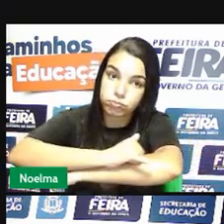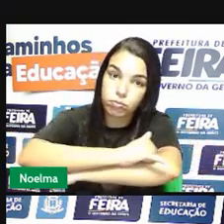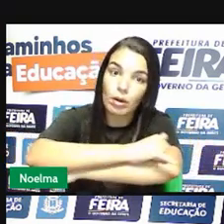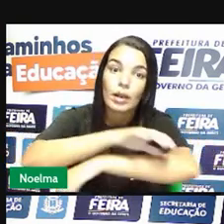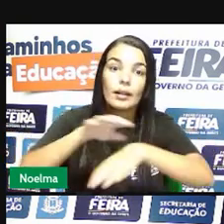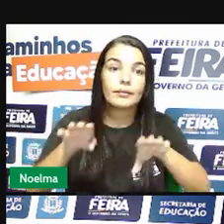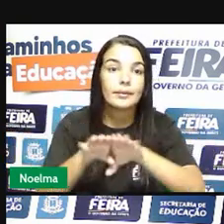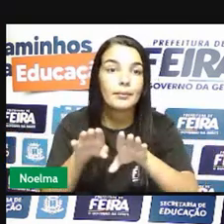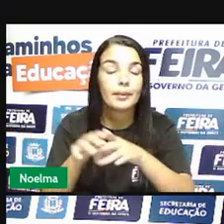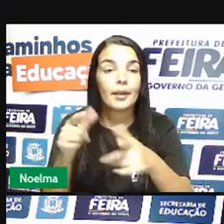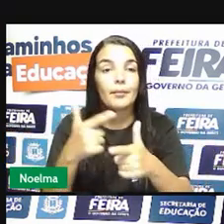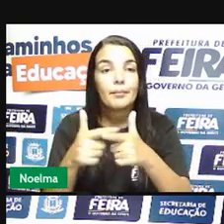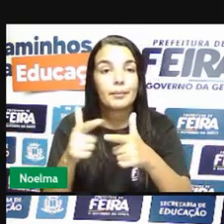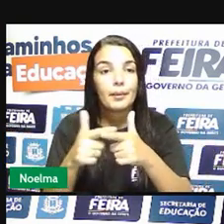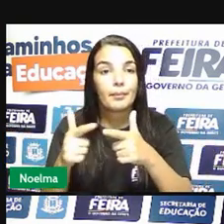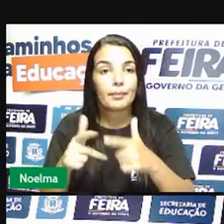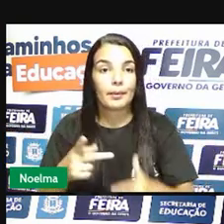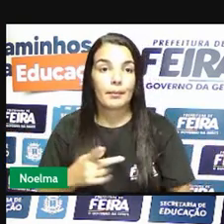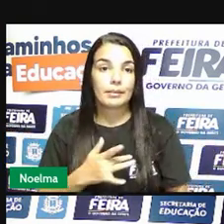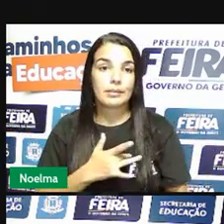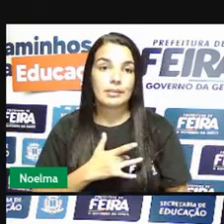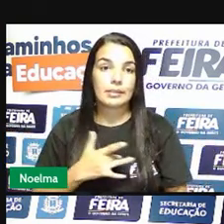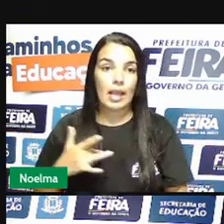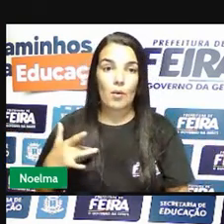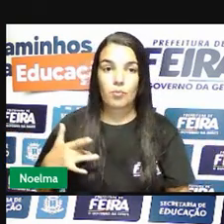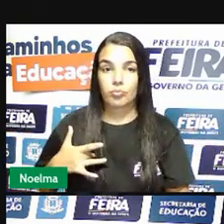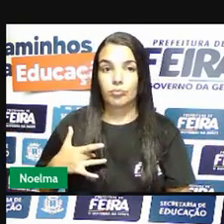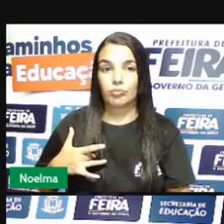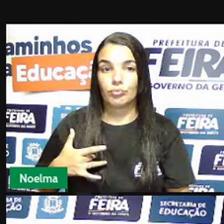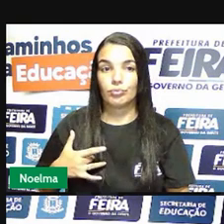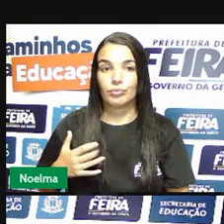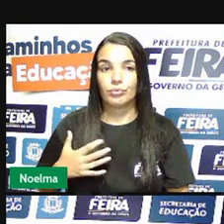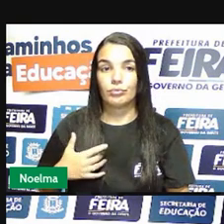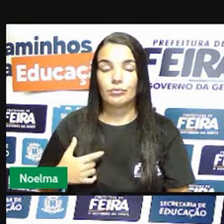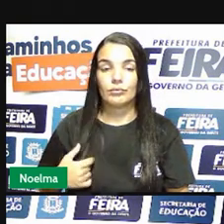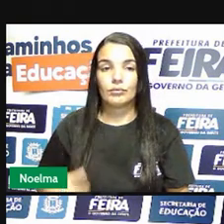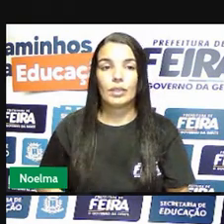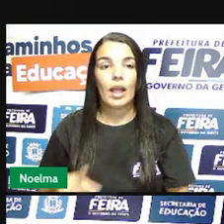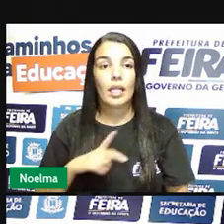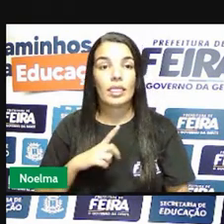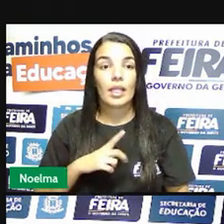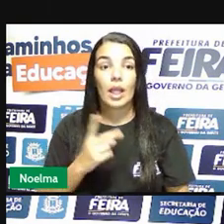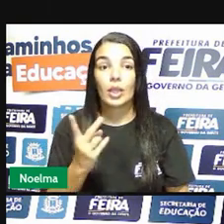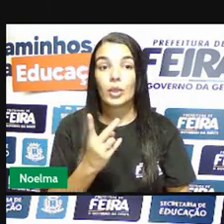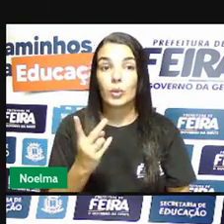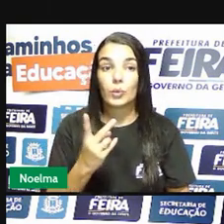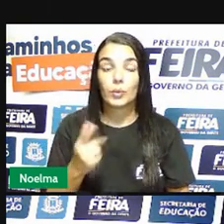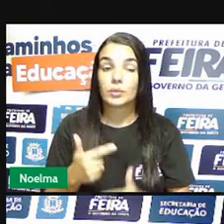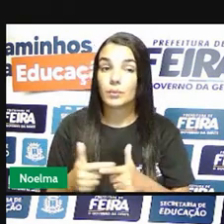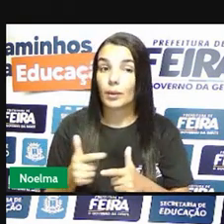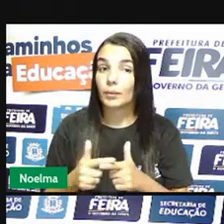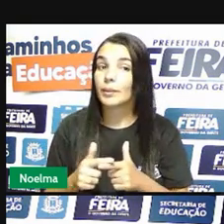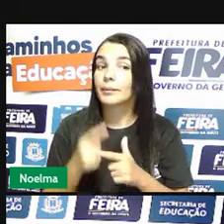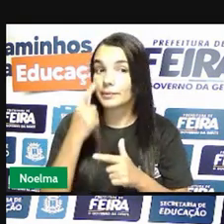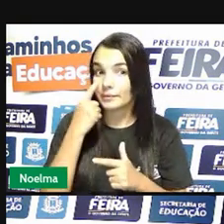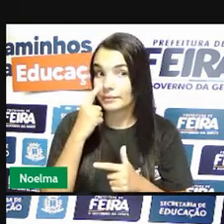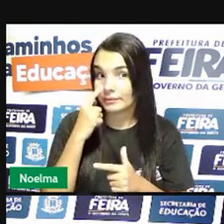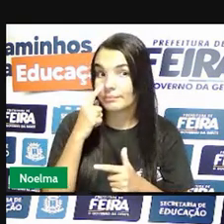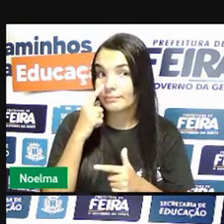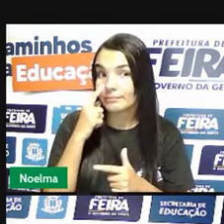saúde. Olha, eu apresentei aí dois problemas que a falta de atividade física tem